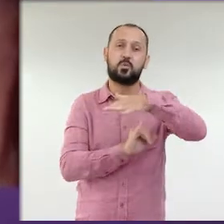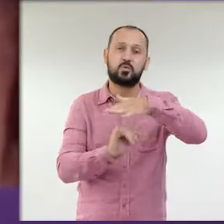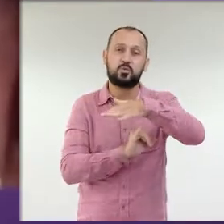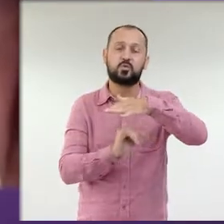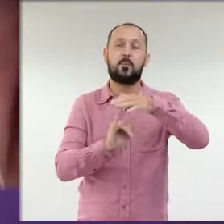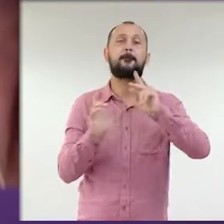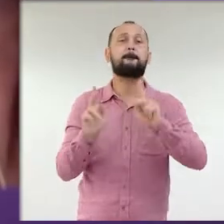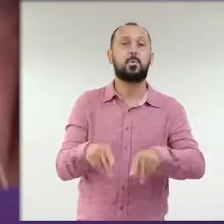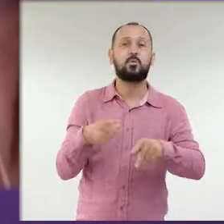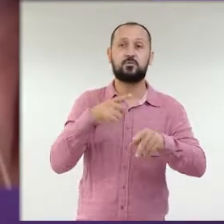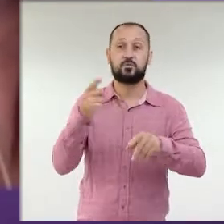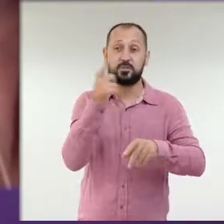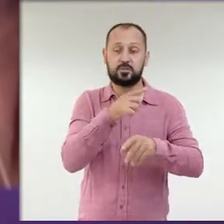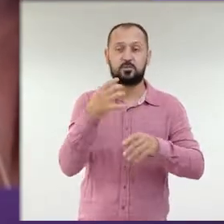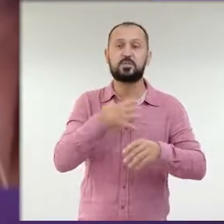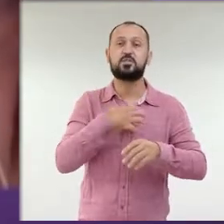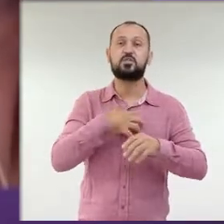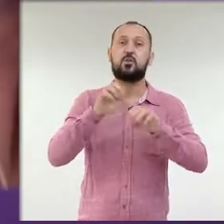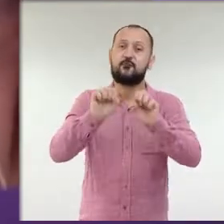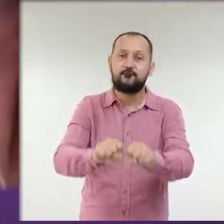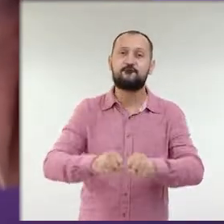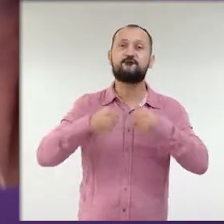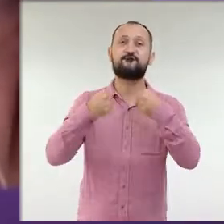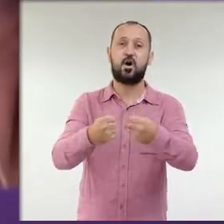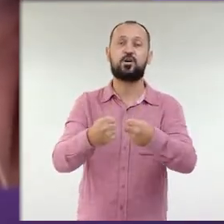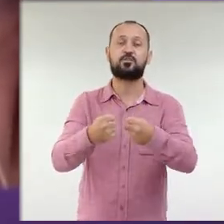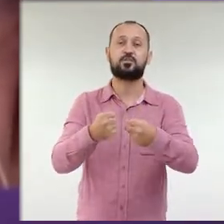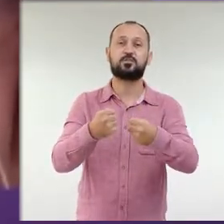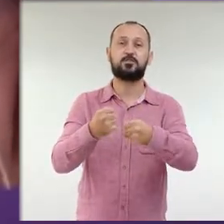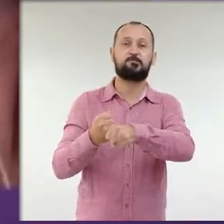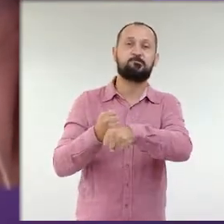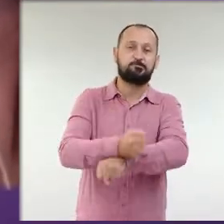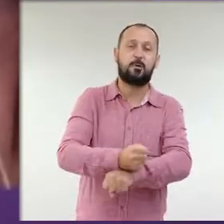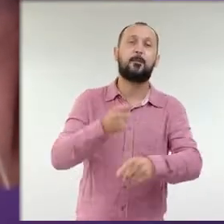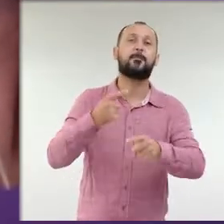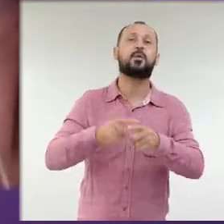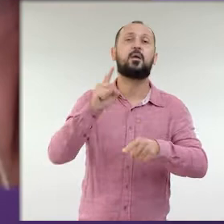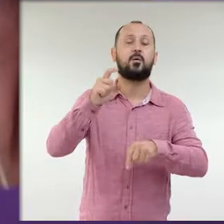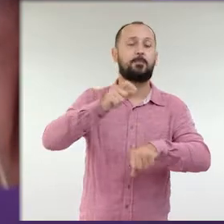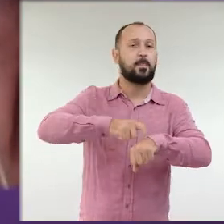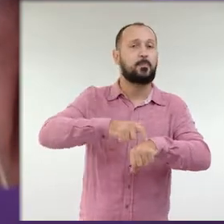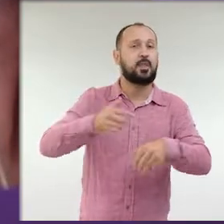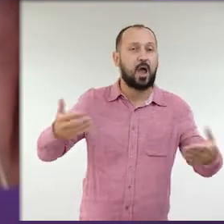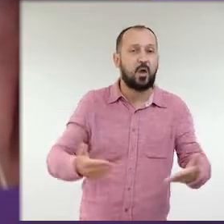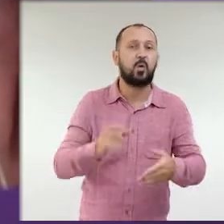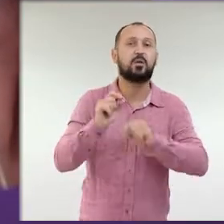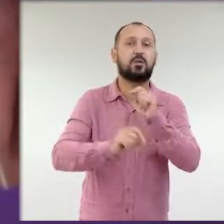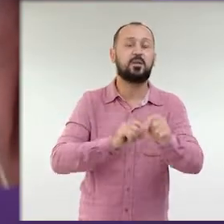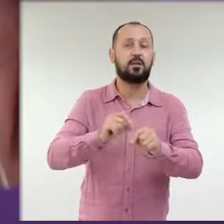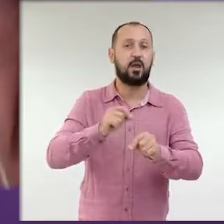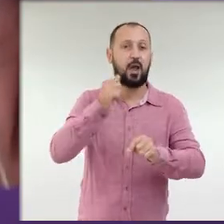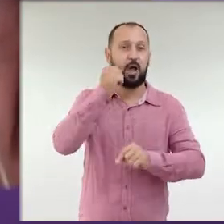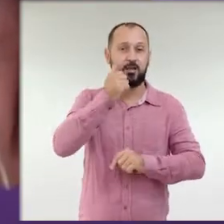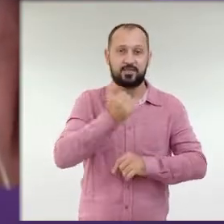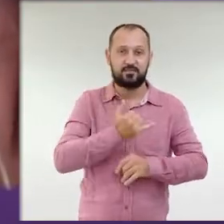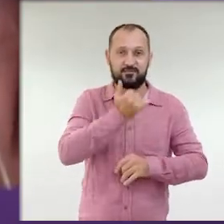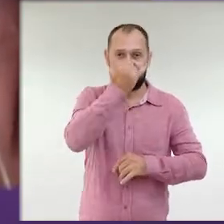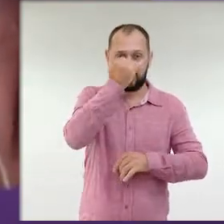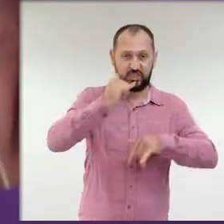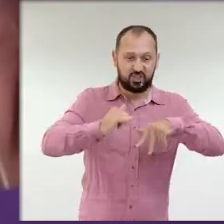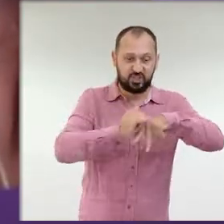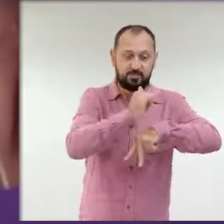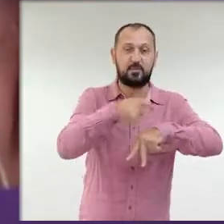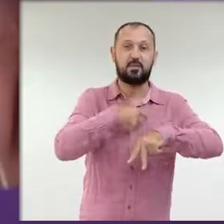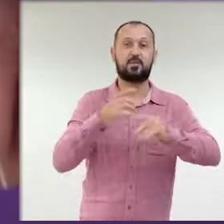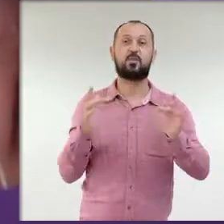se vocês estão fortalecidos, mais empenhados ainda, sabendo que a gente está vivendo um momento onde as vítimas, muitas